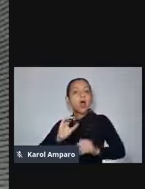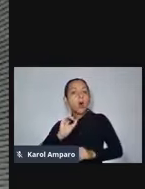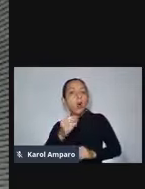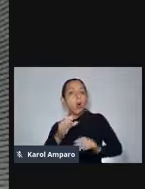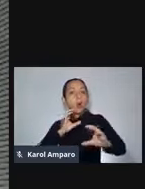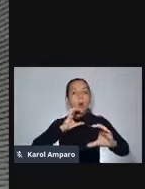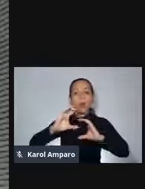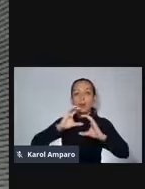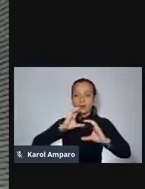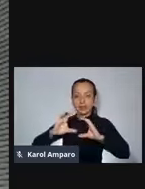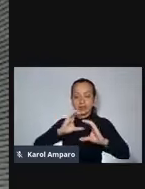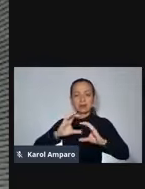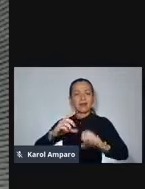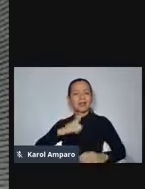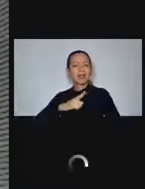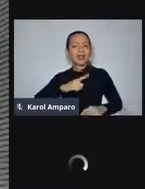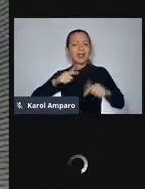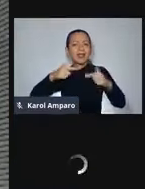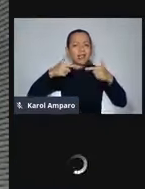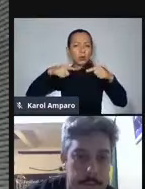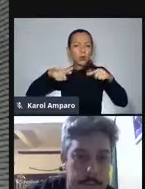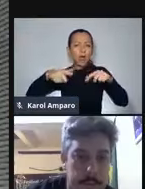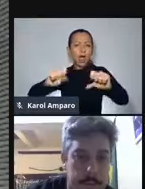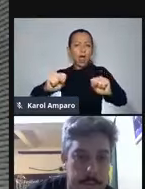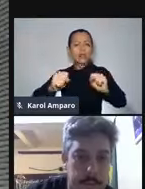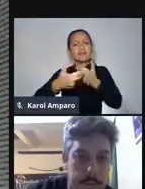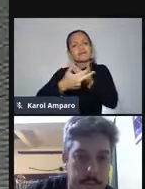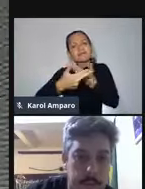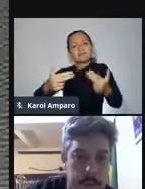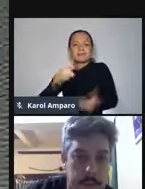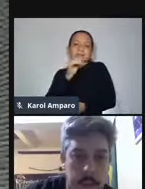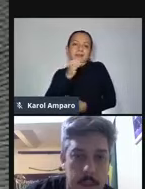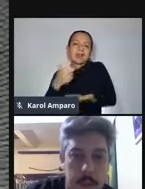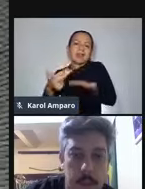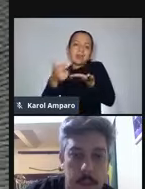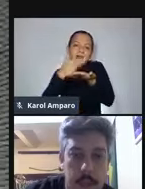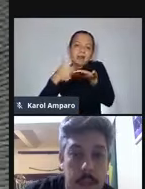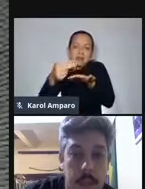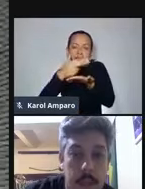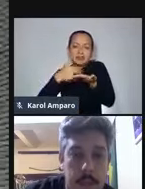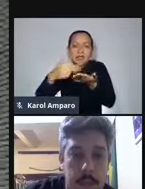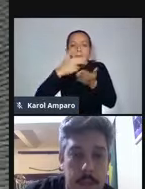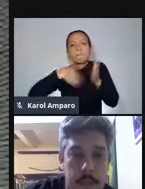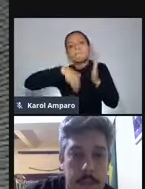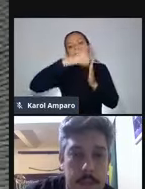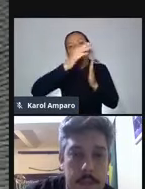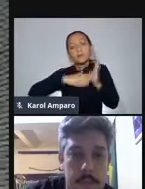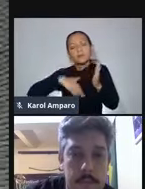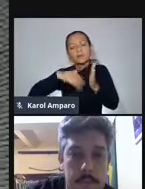de linguagens, tais como os desenhos, as pinturas,